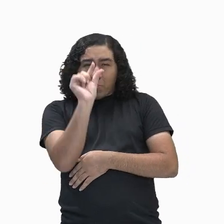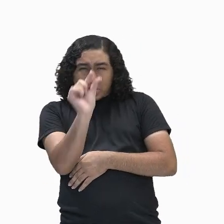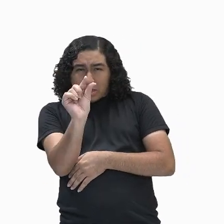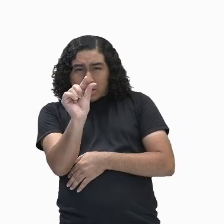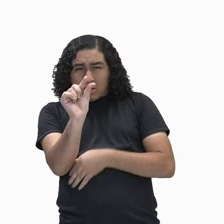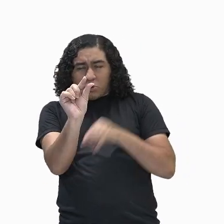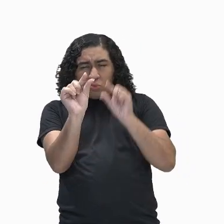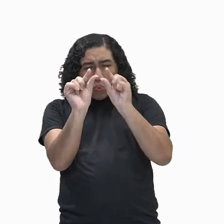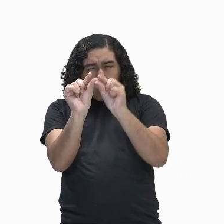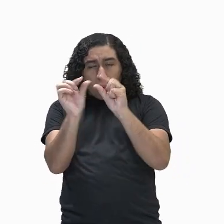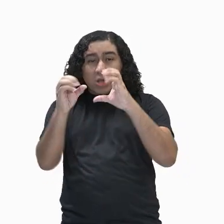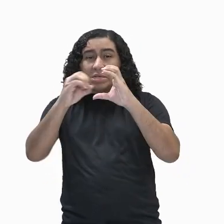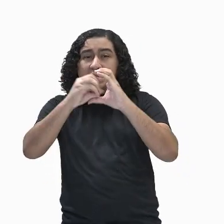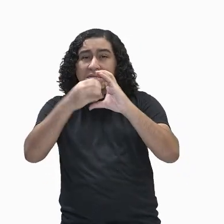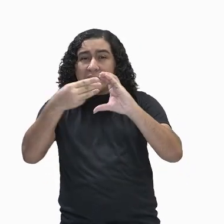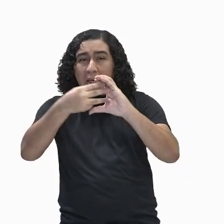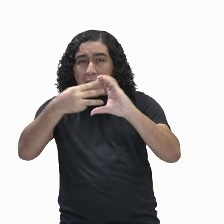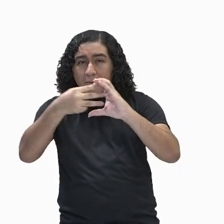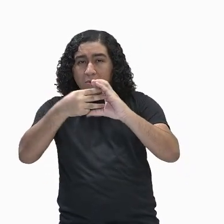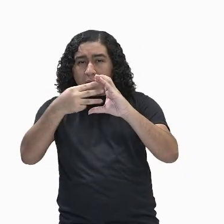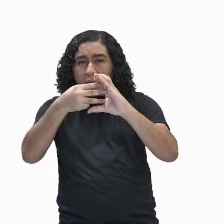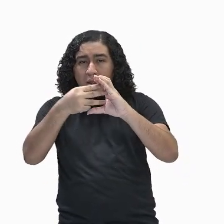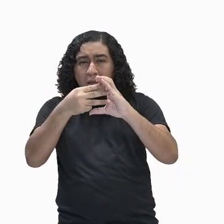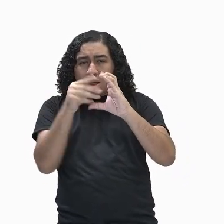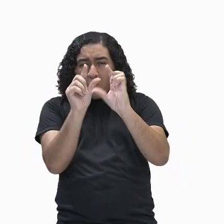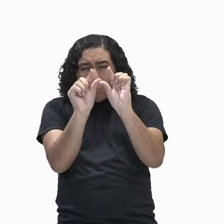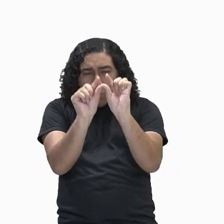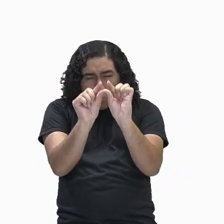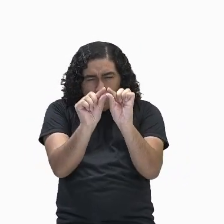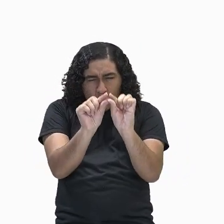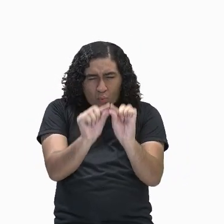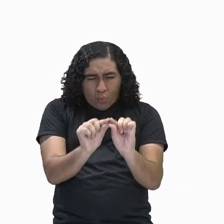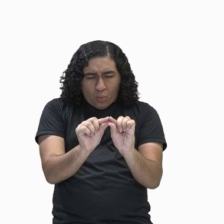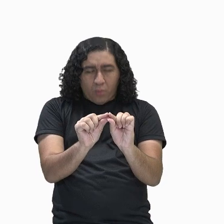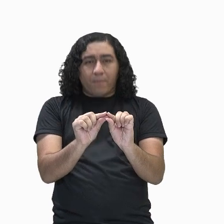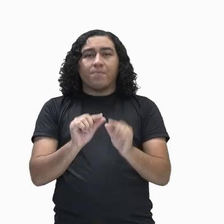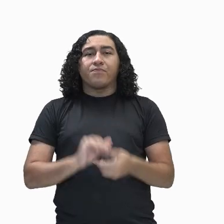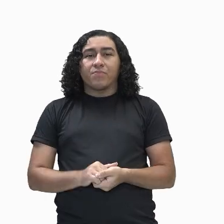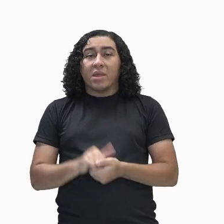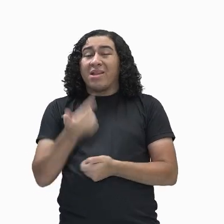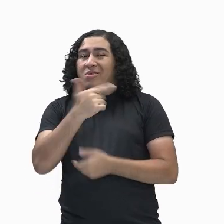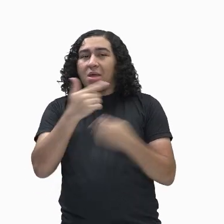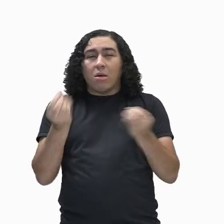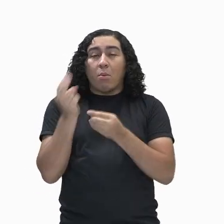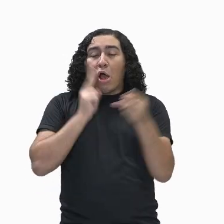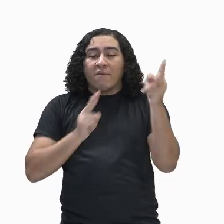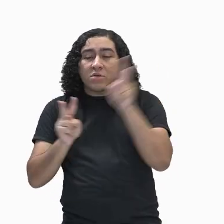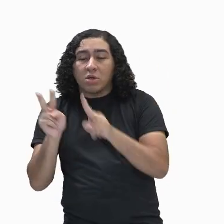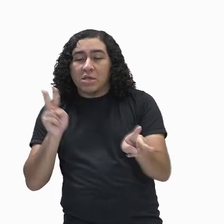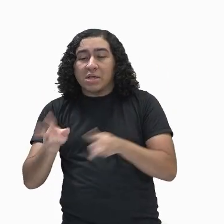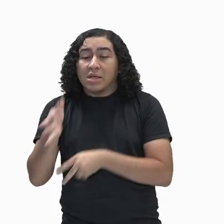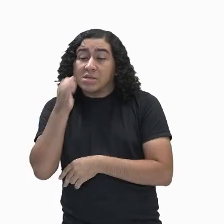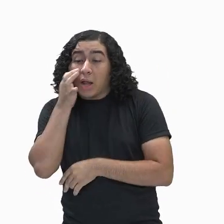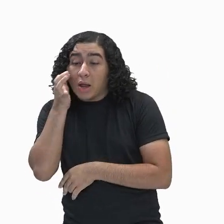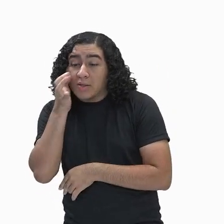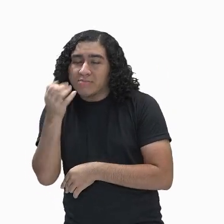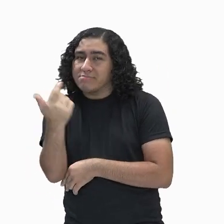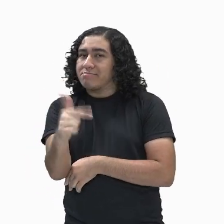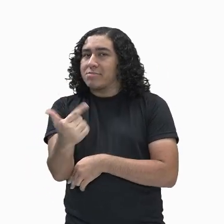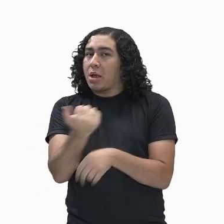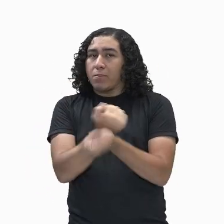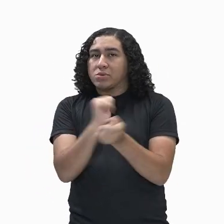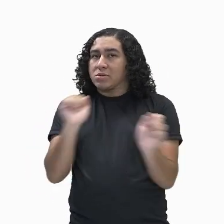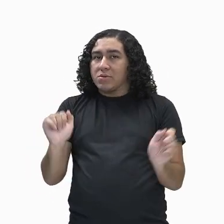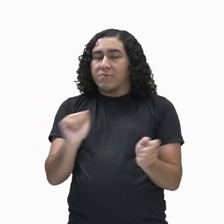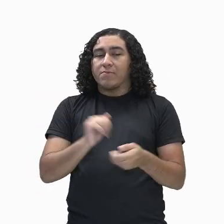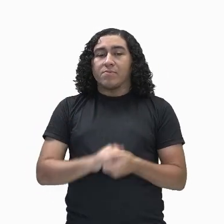micro-organismos, né, células aí bem microscópicas, né? Você não vai conseguir visualizar a olho nu essa célula,